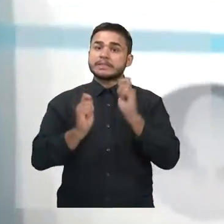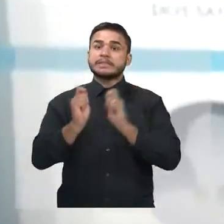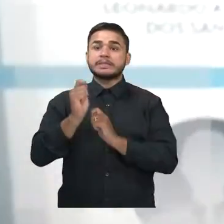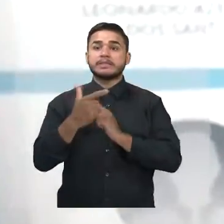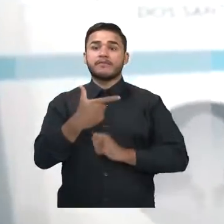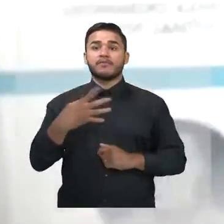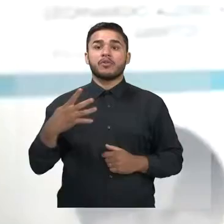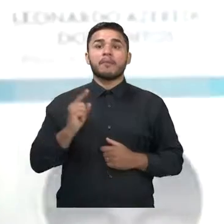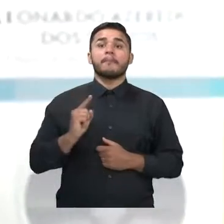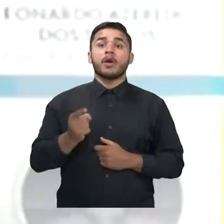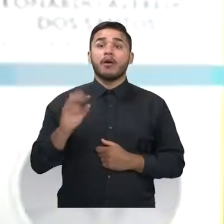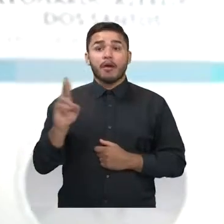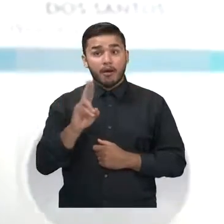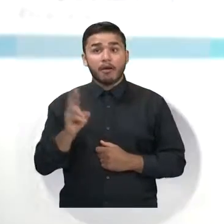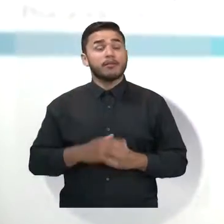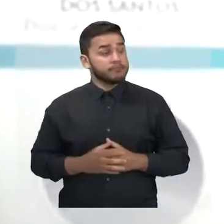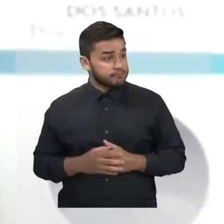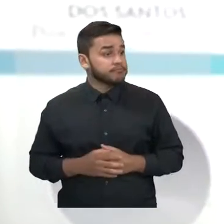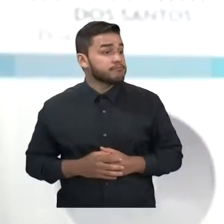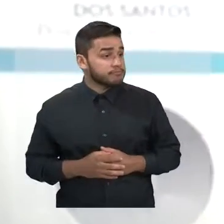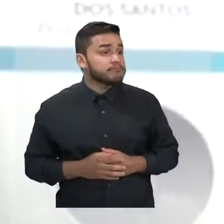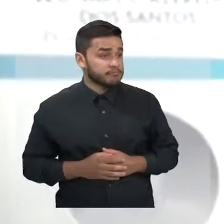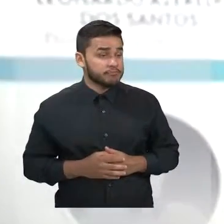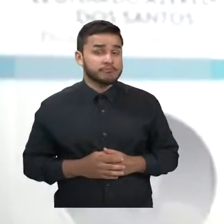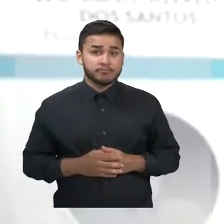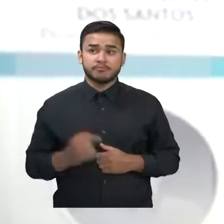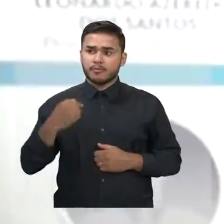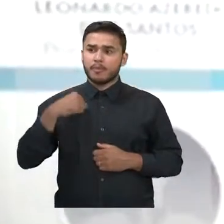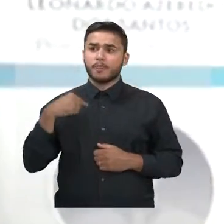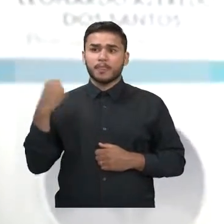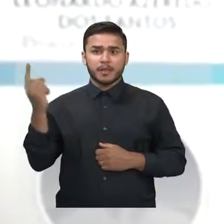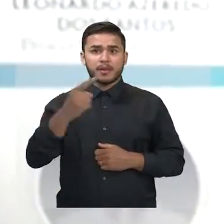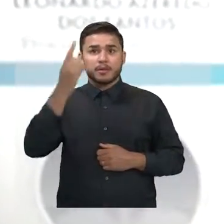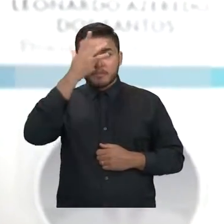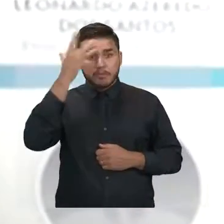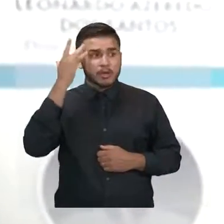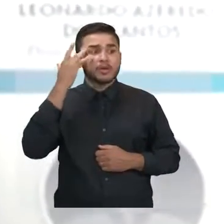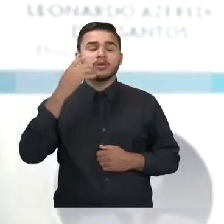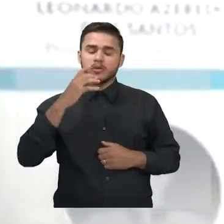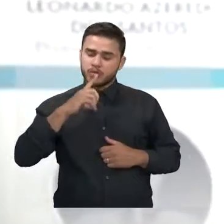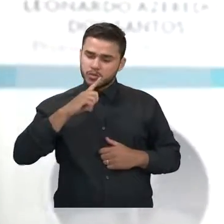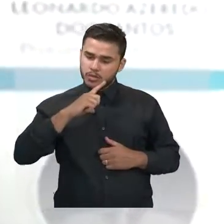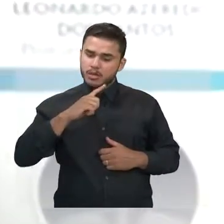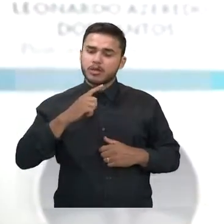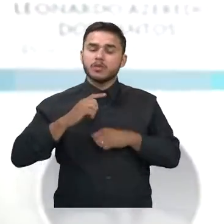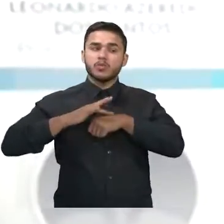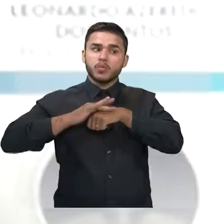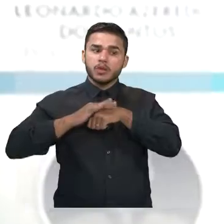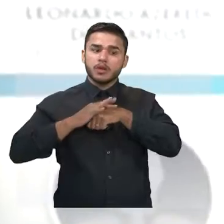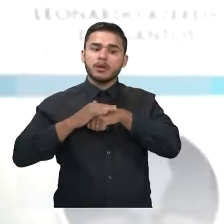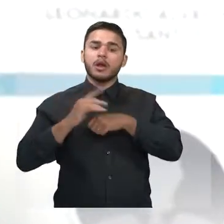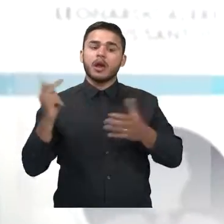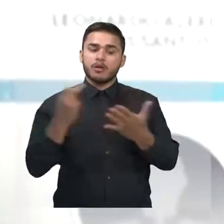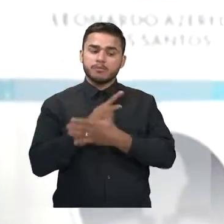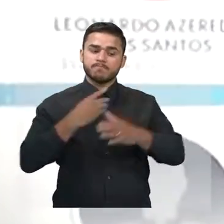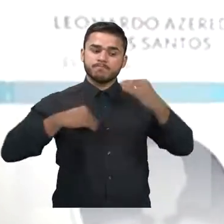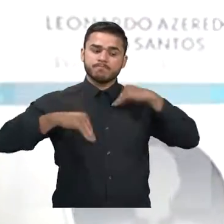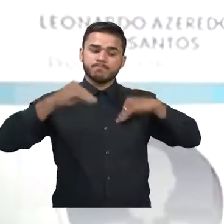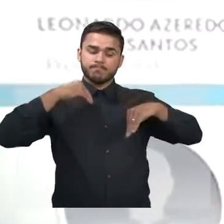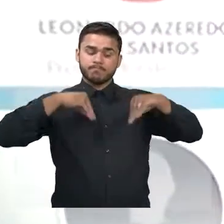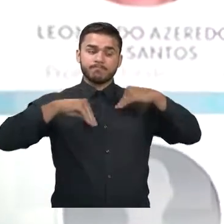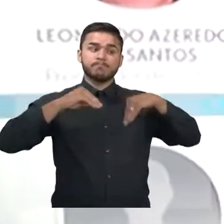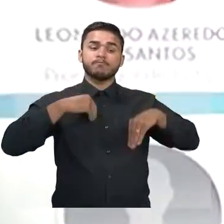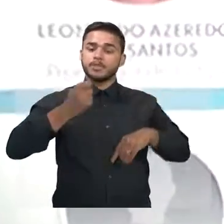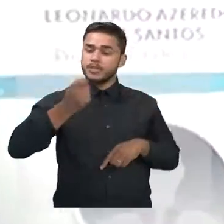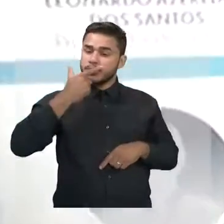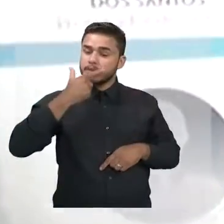outros já estamos vivendo à base de comprimido, à base de antidepressivo. Alguma coisa tem